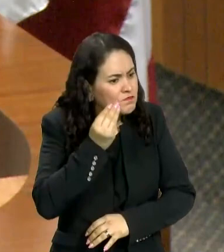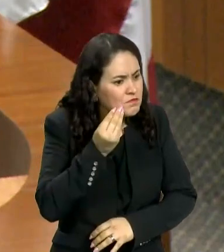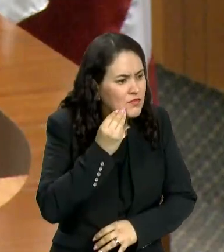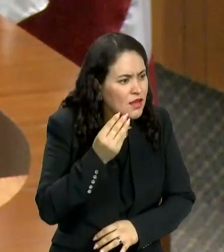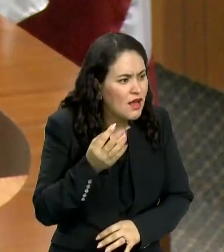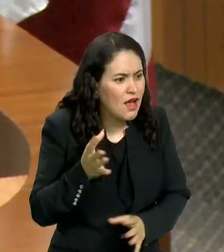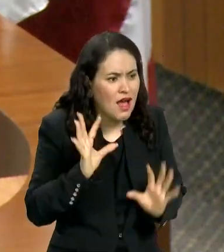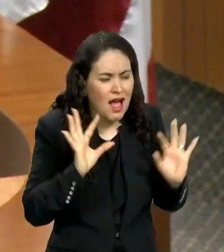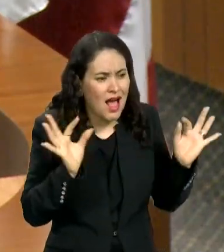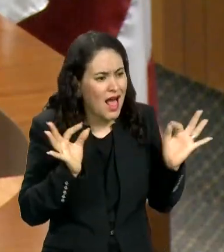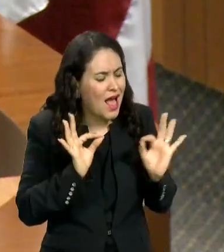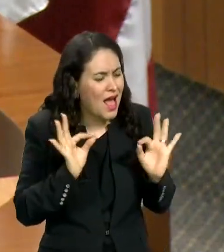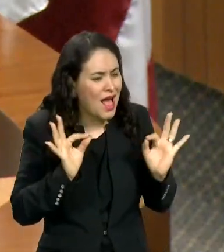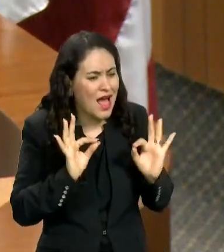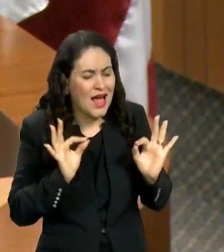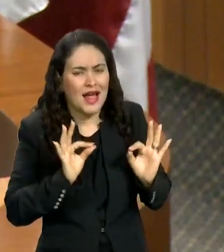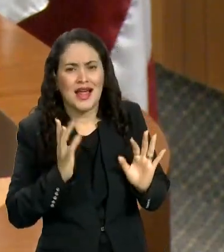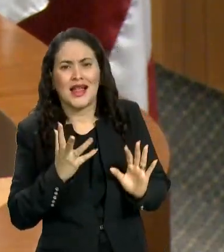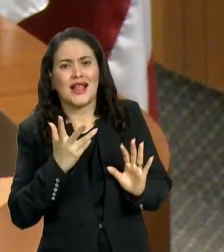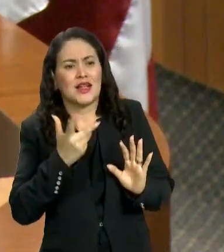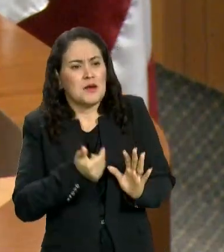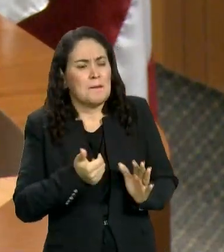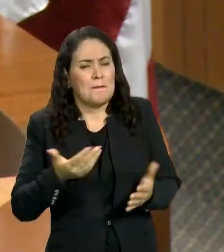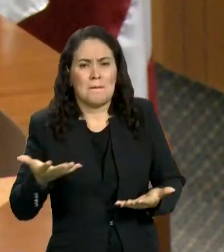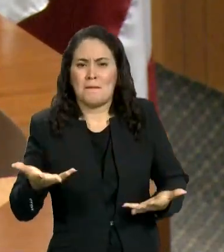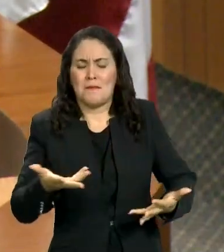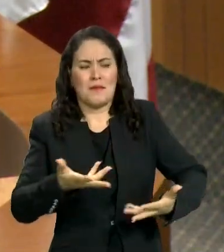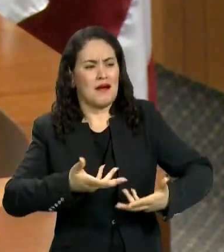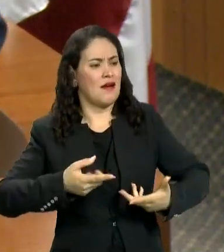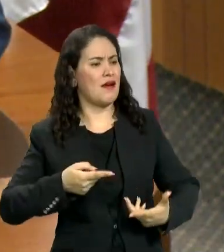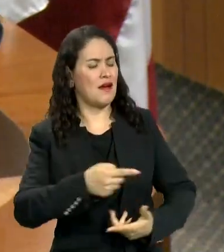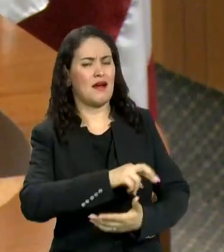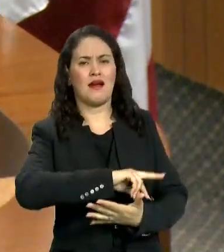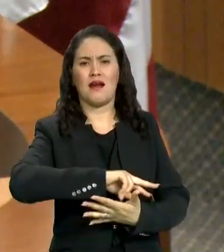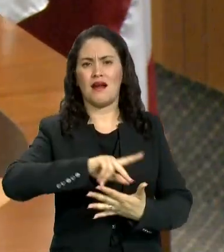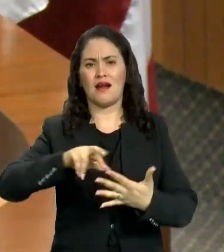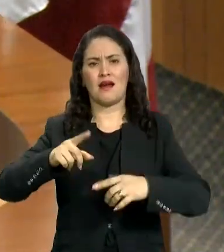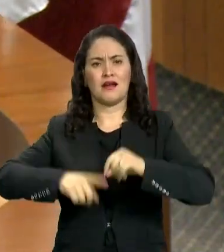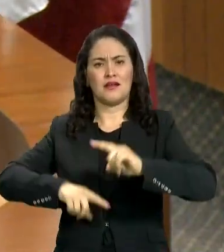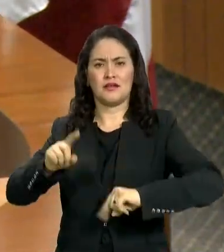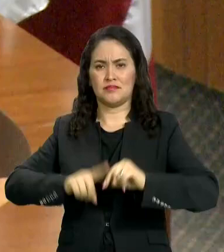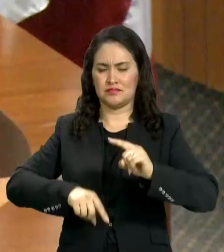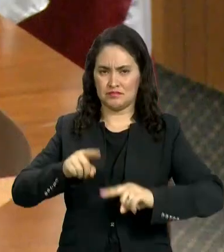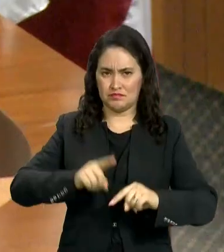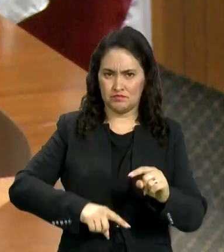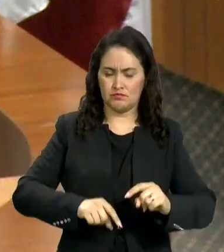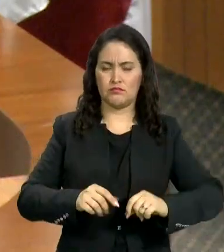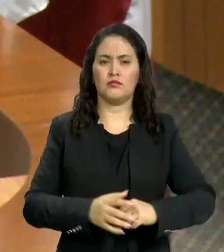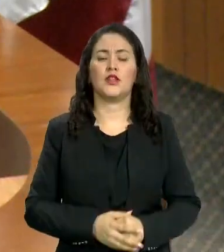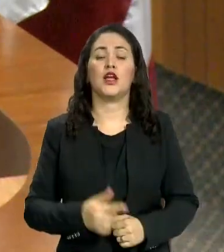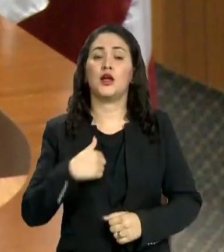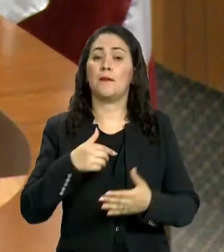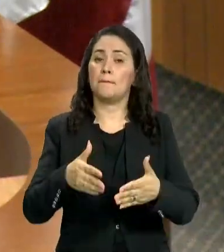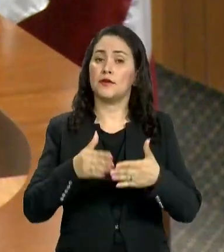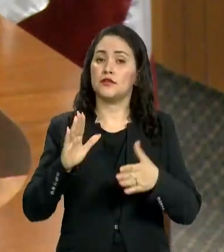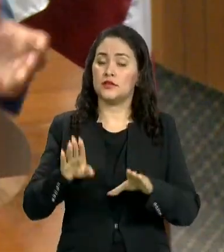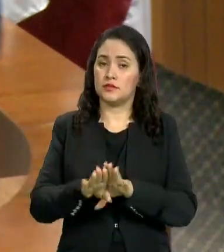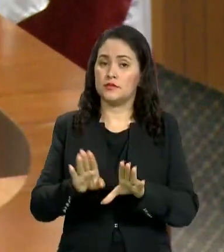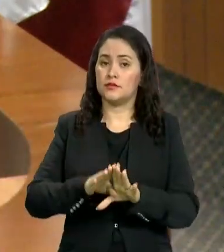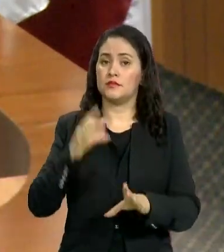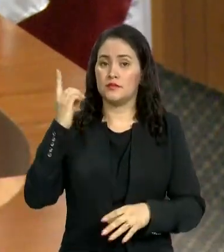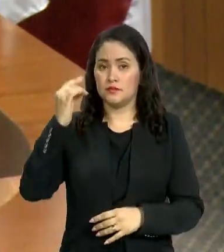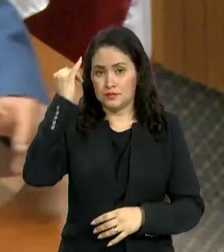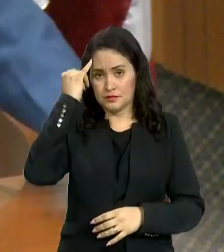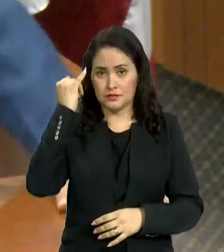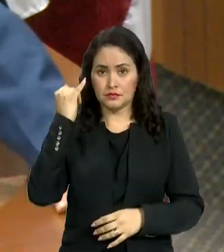brão incl se comprometeu em colocar no cerimonial eu tô fazendo um apelo também à presidência da casa a deputada Iracema já falei com ela Para